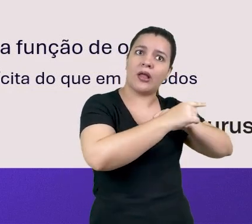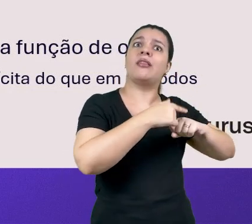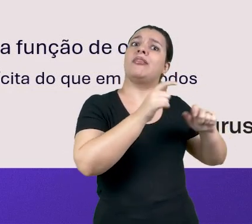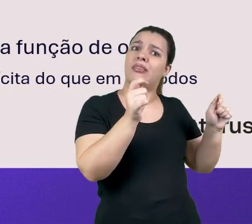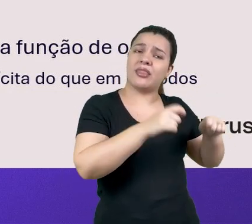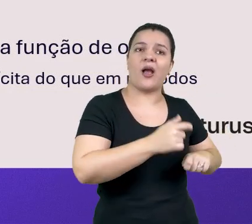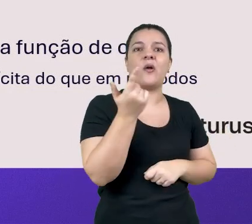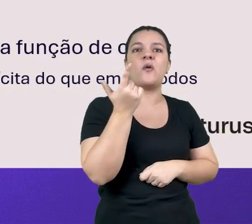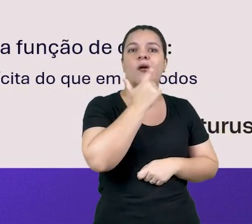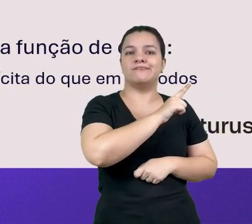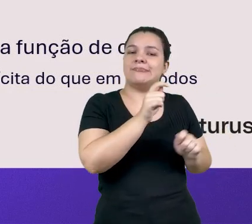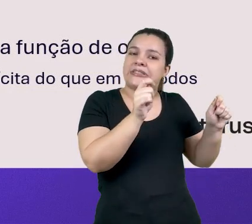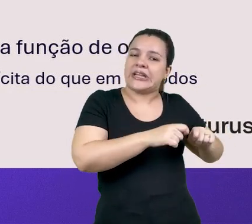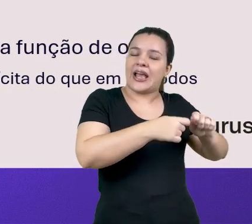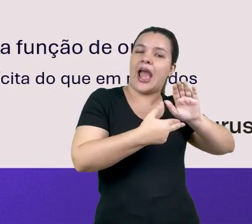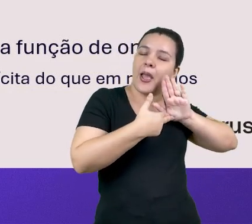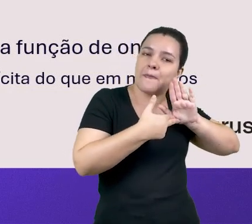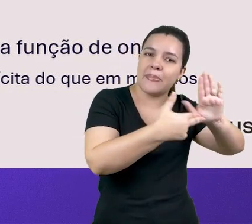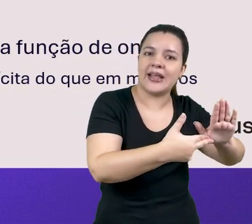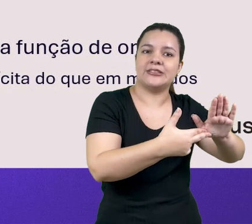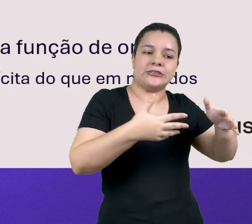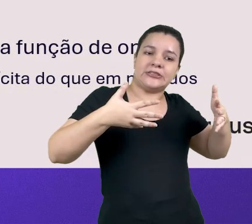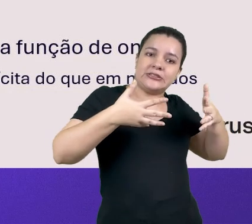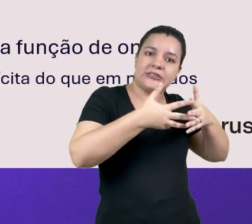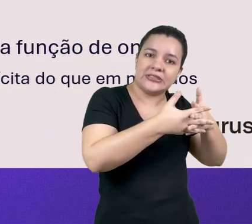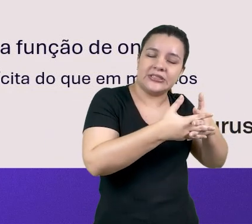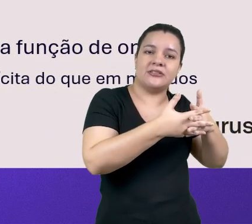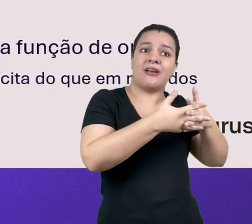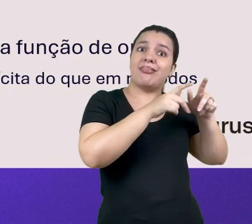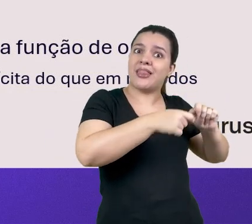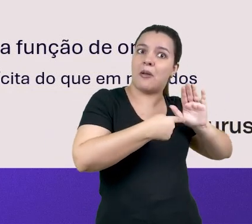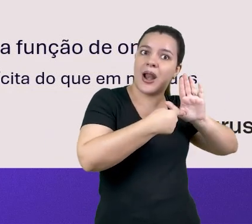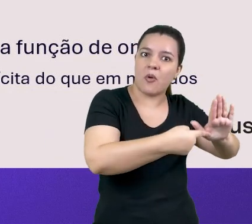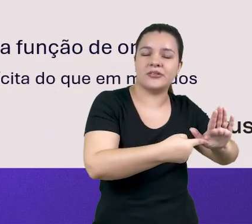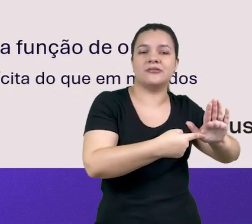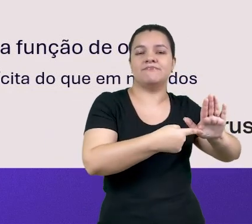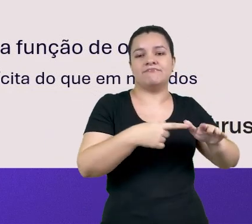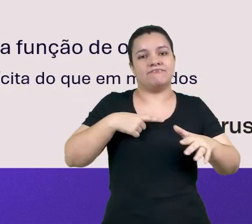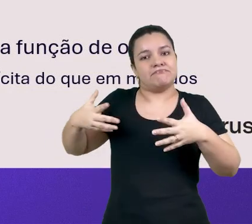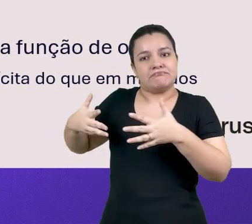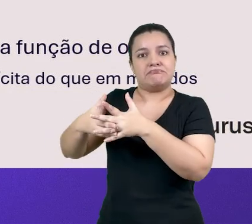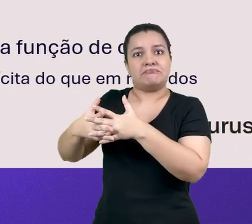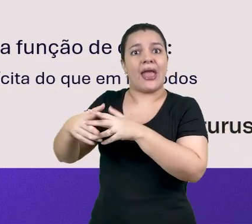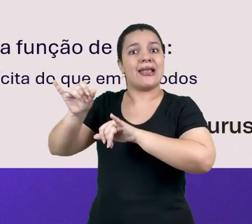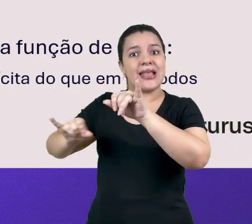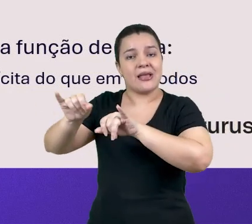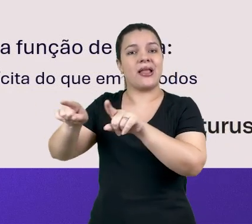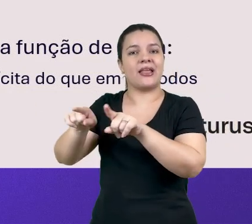quântica, já que é possível representar, ou seja, o entrelaçamento é natural na computação quântica, e temos entrelaçamento na